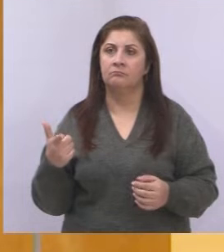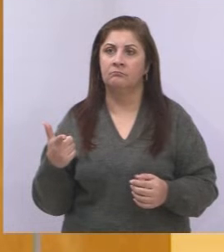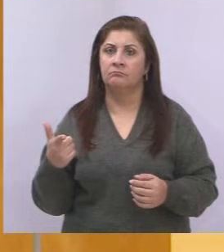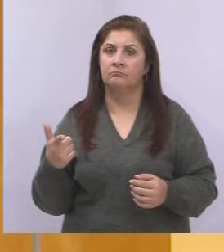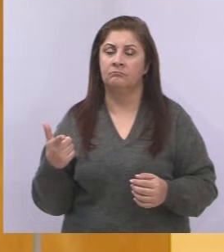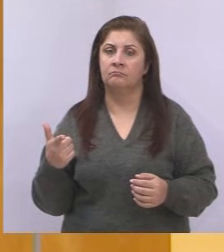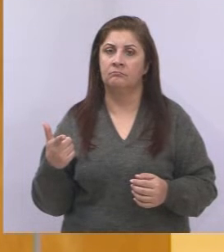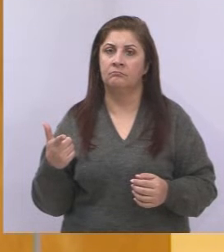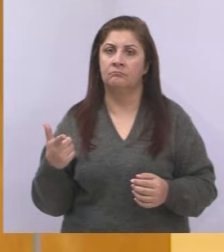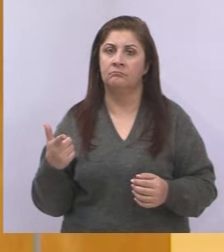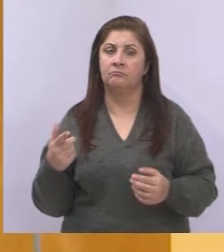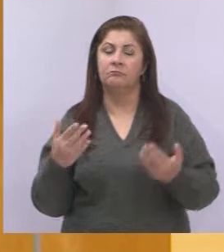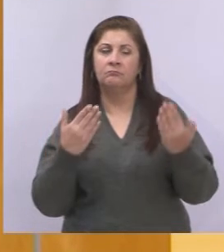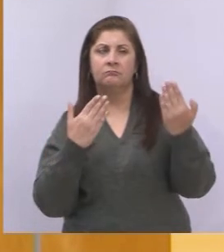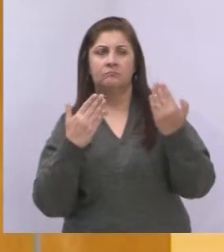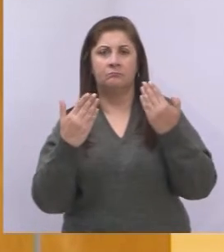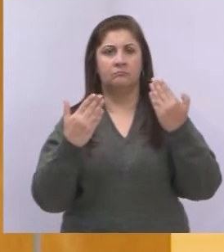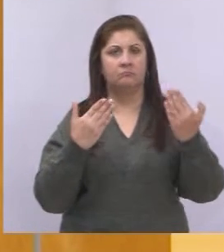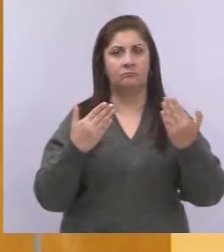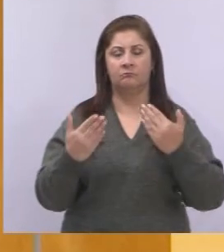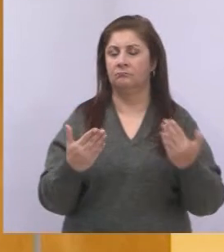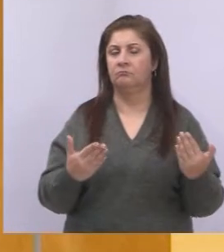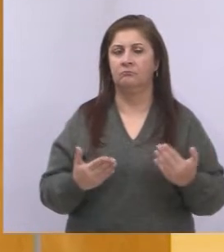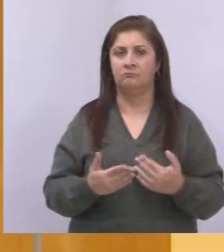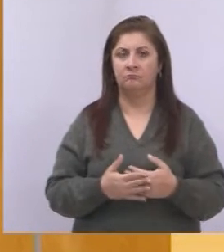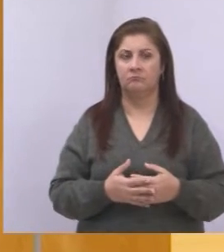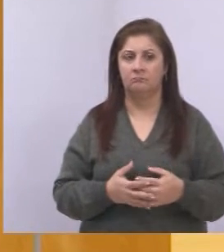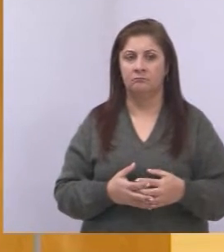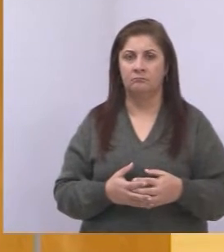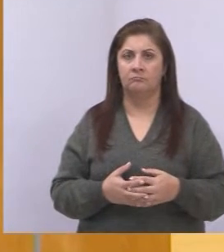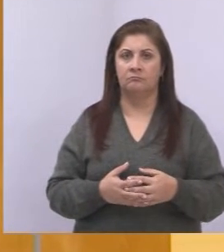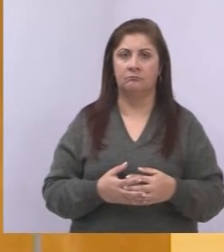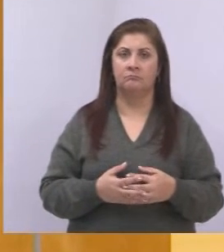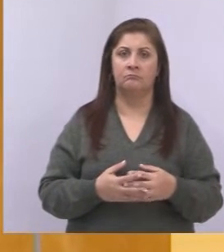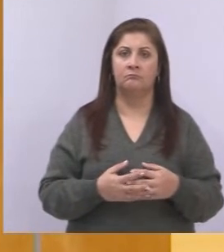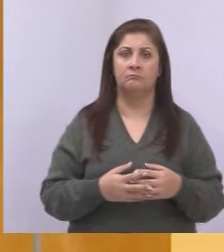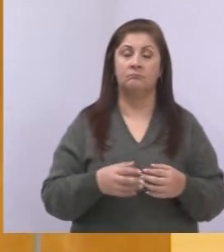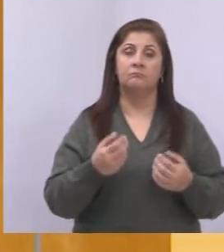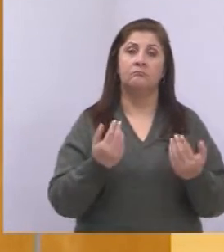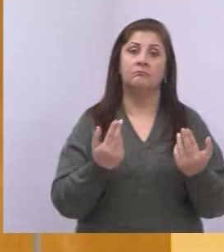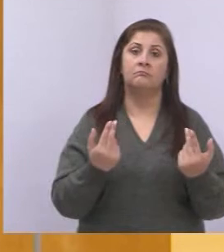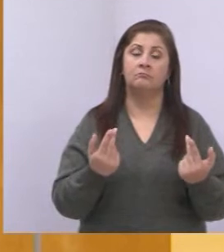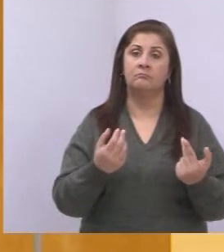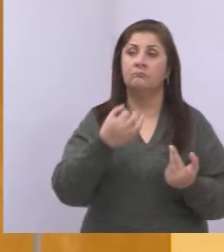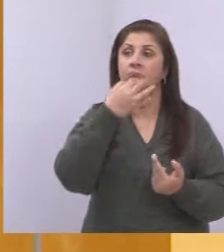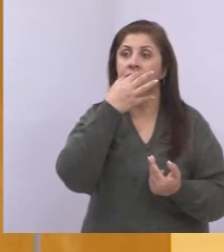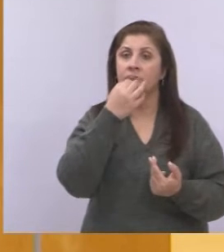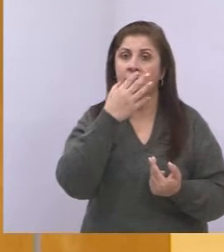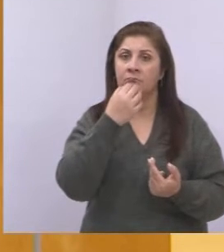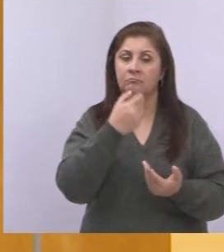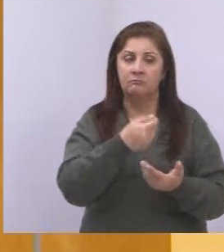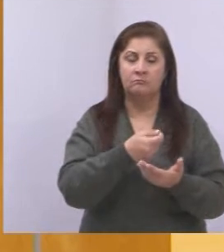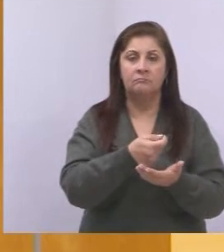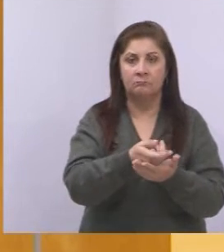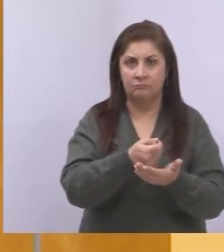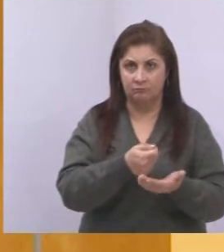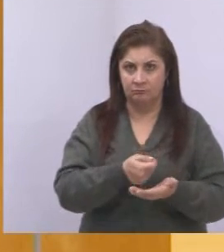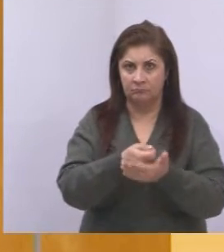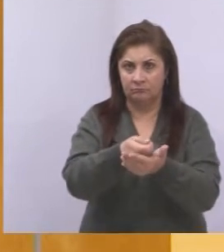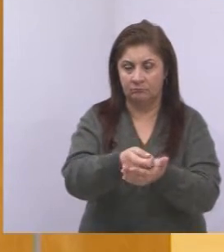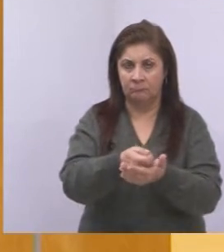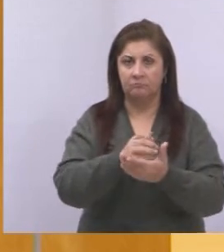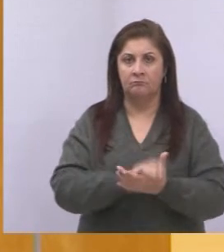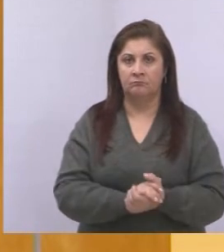fazer essa análise, essa triagem, como a distribuição de um remédio que está ligado à Secretaria de